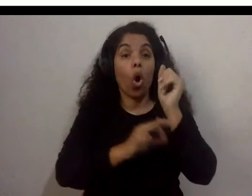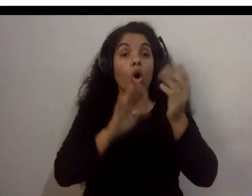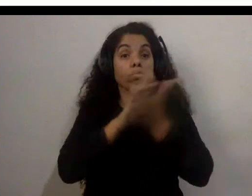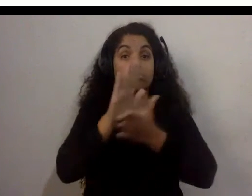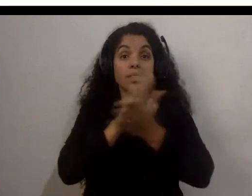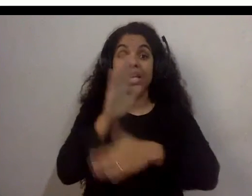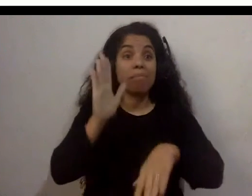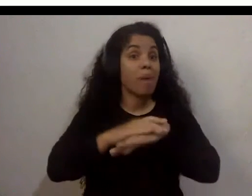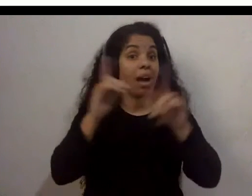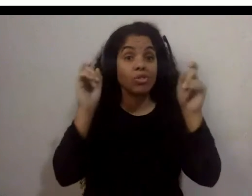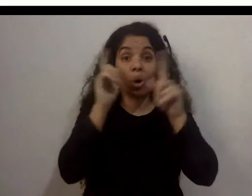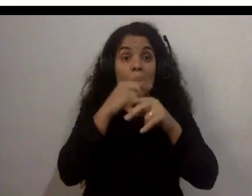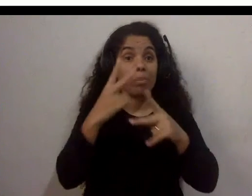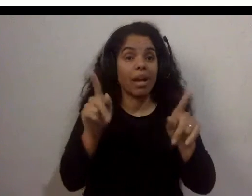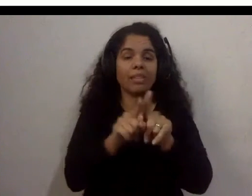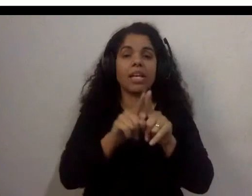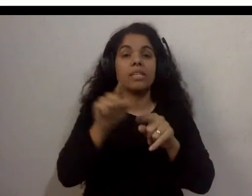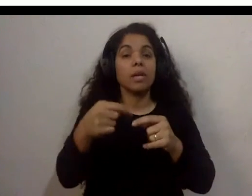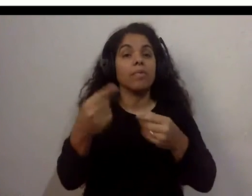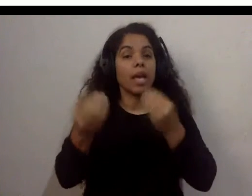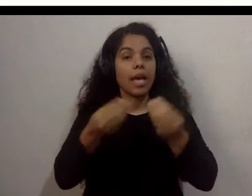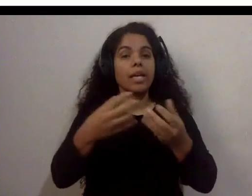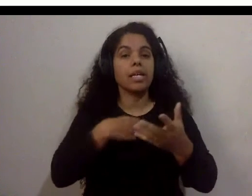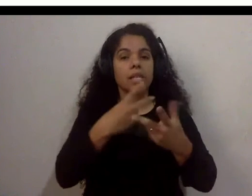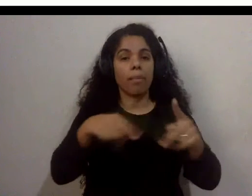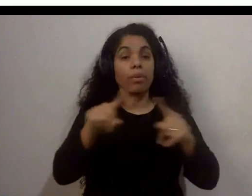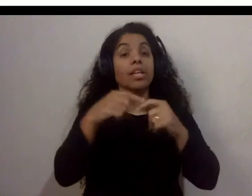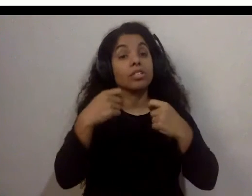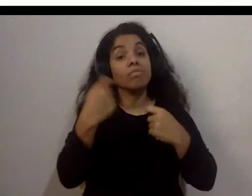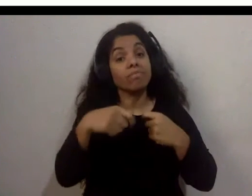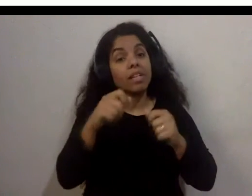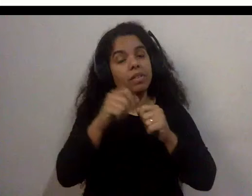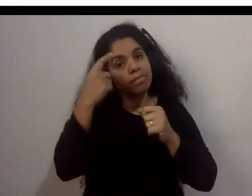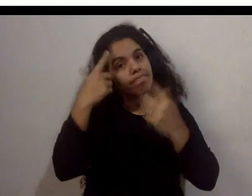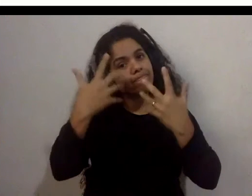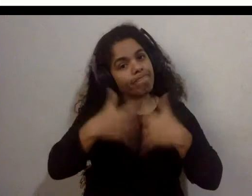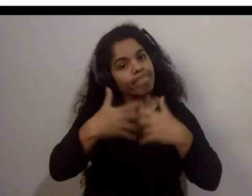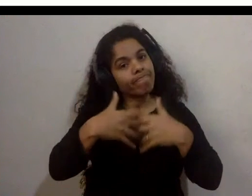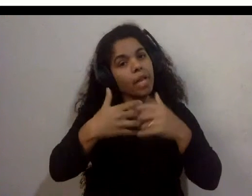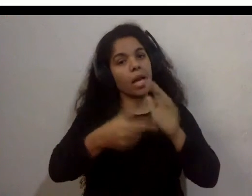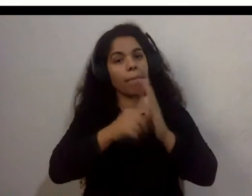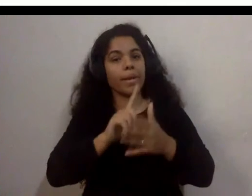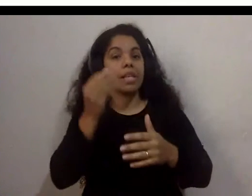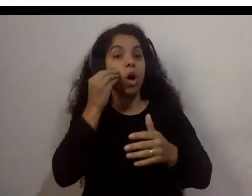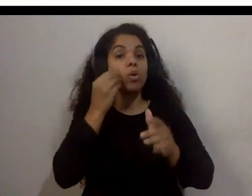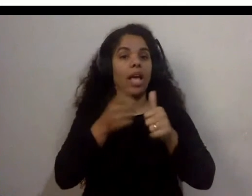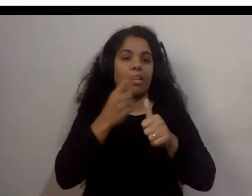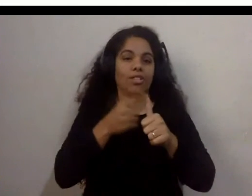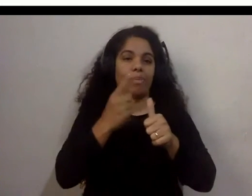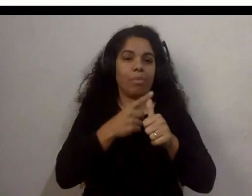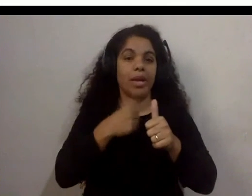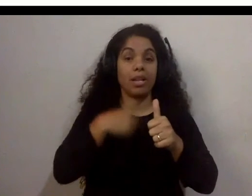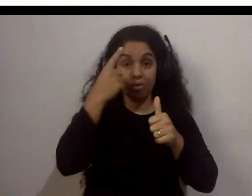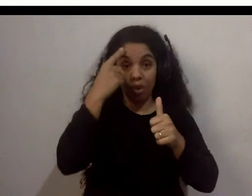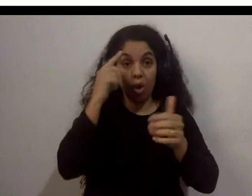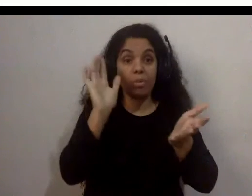mais complicado ainda. E aí nessa abordagem, o que a gente deveria fazer é começar a repensar o teste primeiro. Então vamos pensar o teste, quebrar